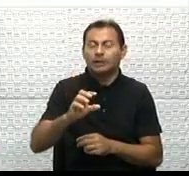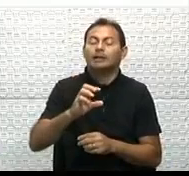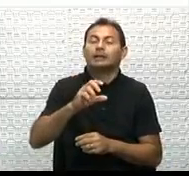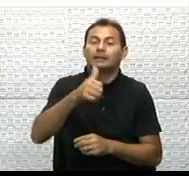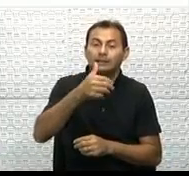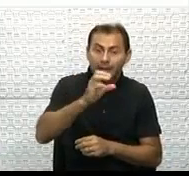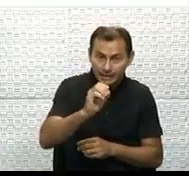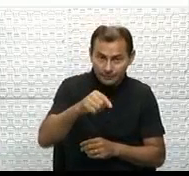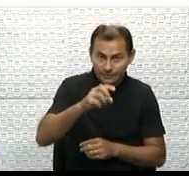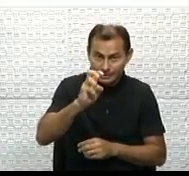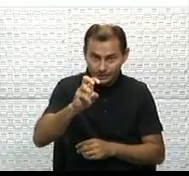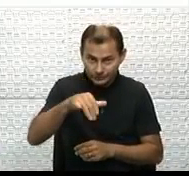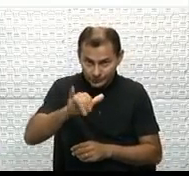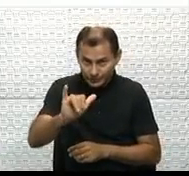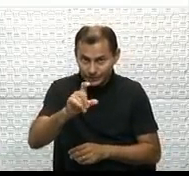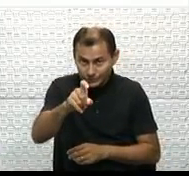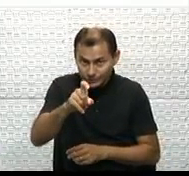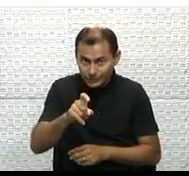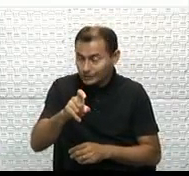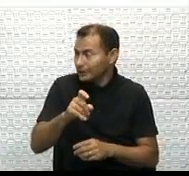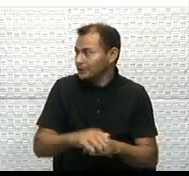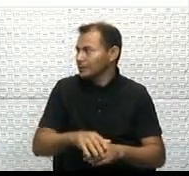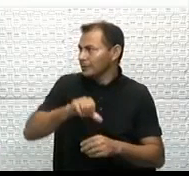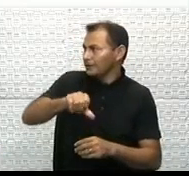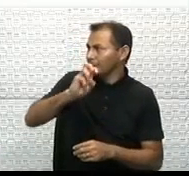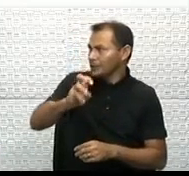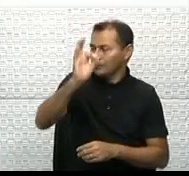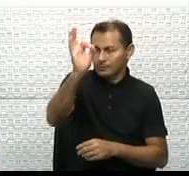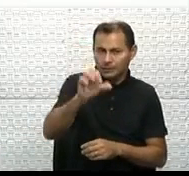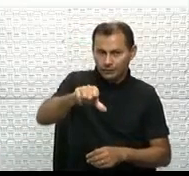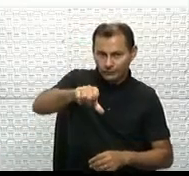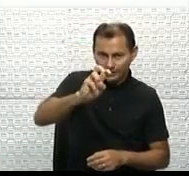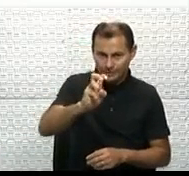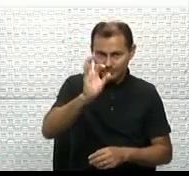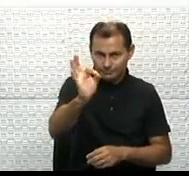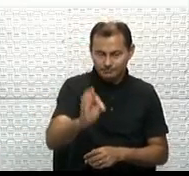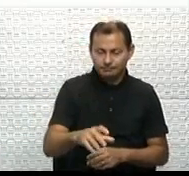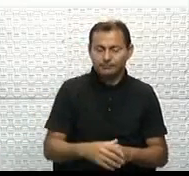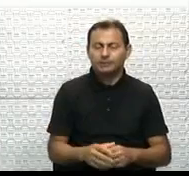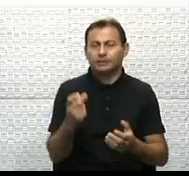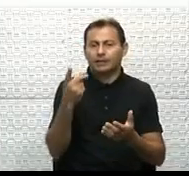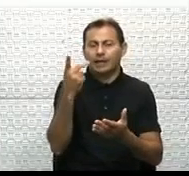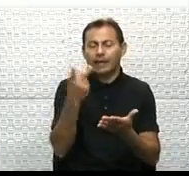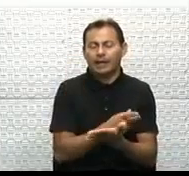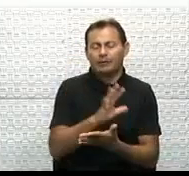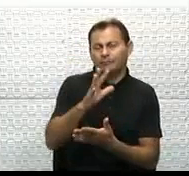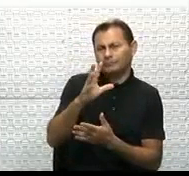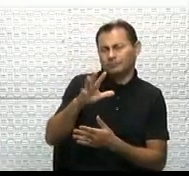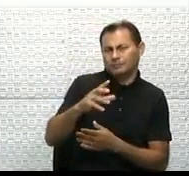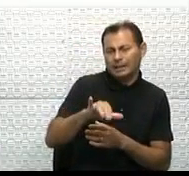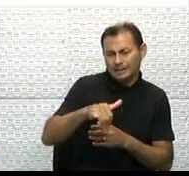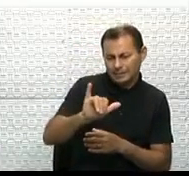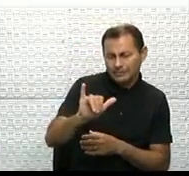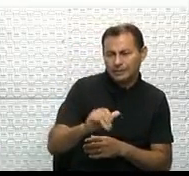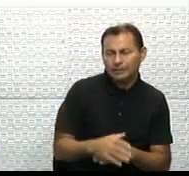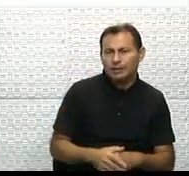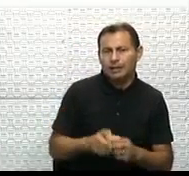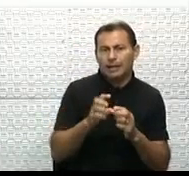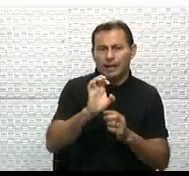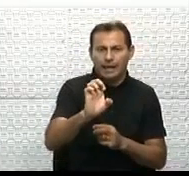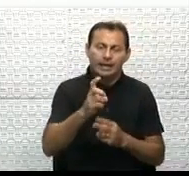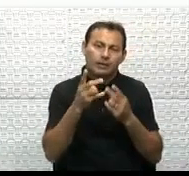4, suponha que ao nível de confiança de 95%, a margem de erro de previsão para y seja e